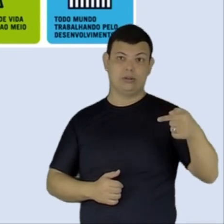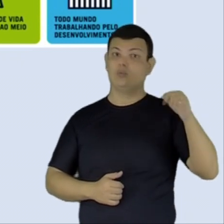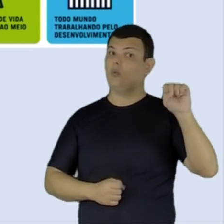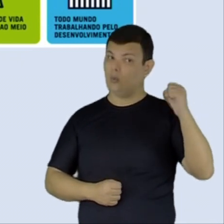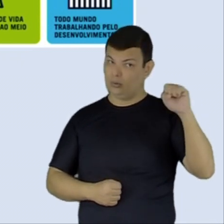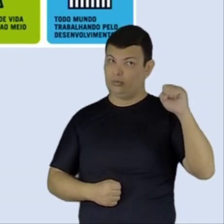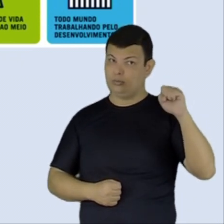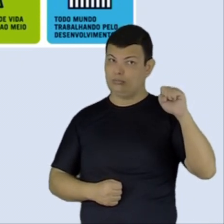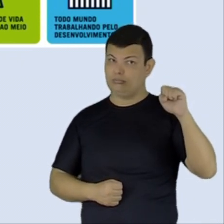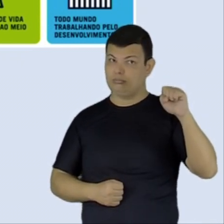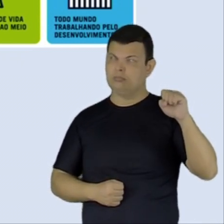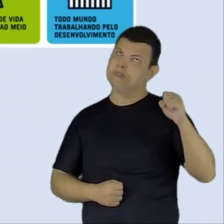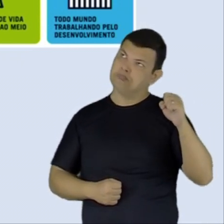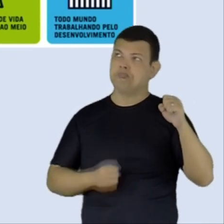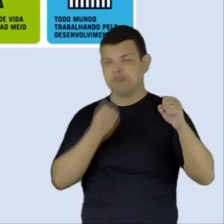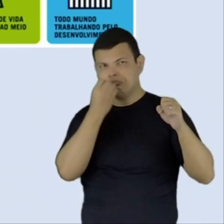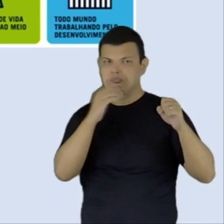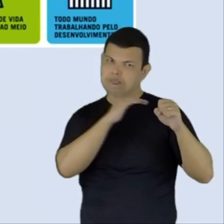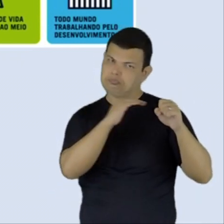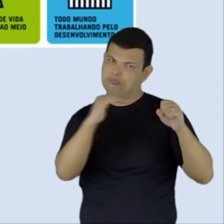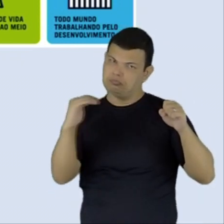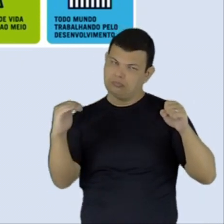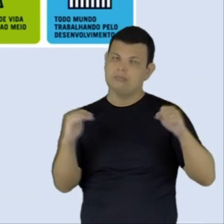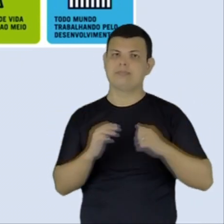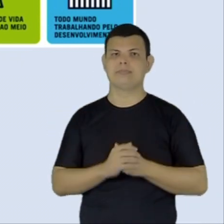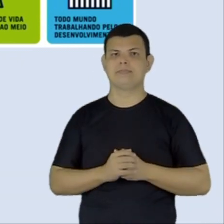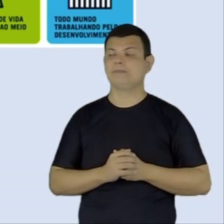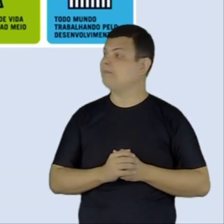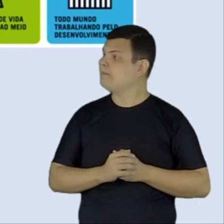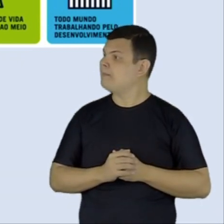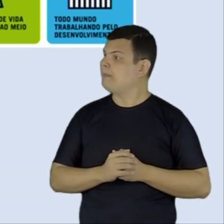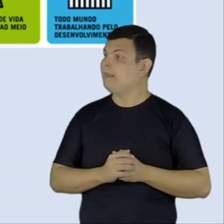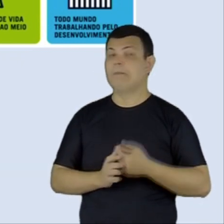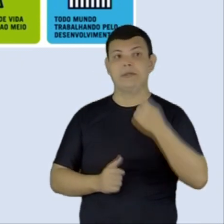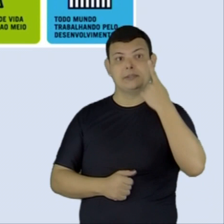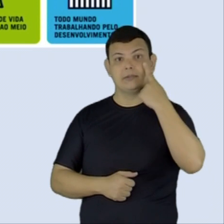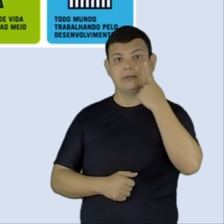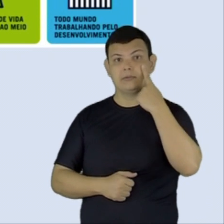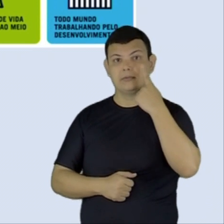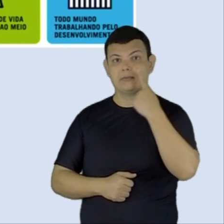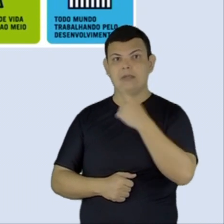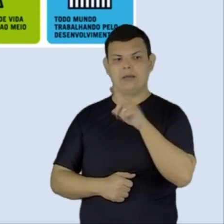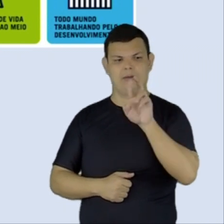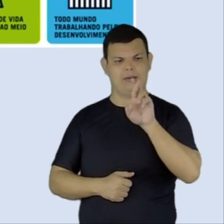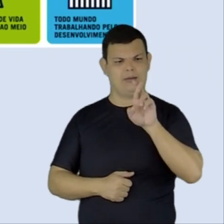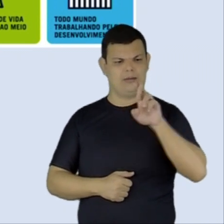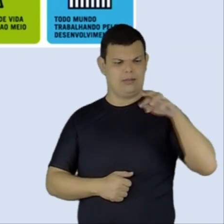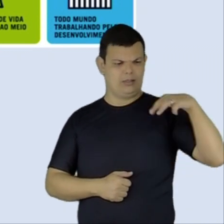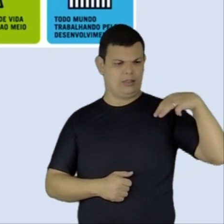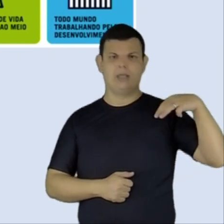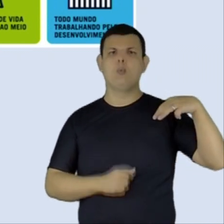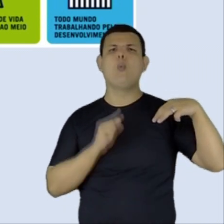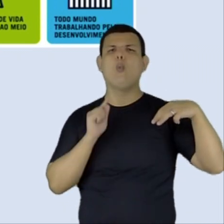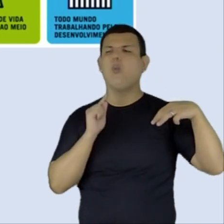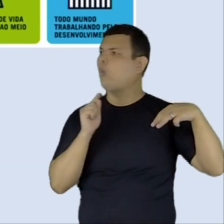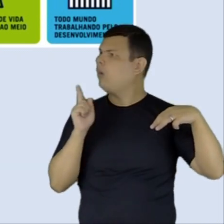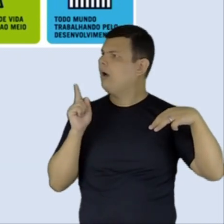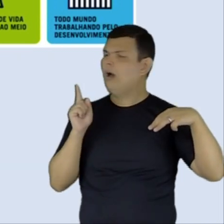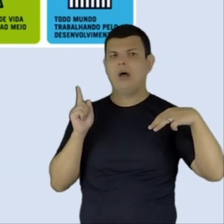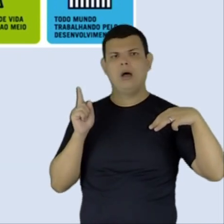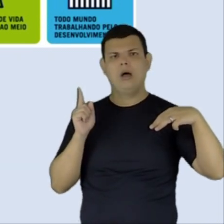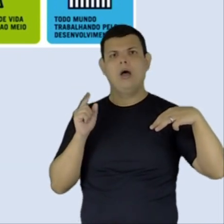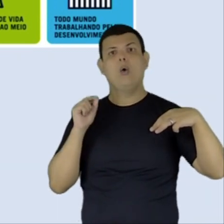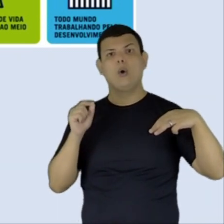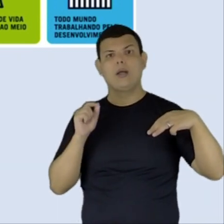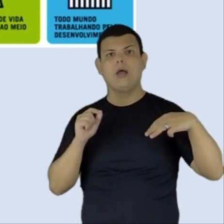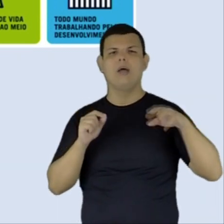0,778, ou seja, estava num nível bom. E a gente vai observar que esse RM que aparece na tela